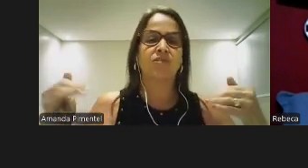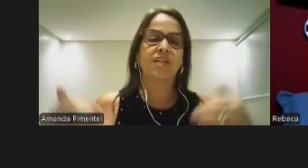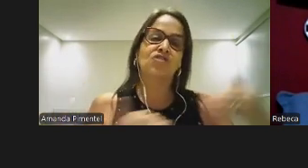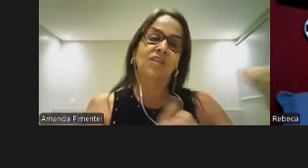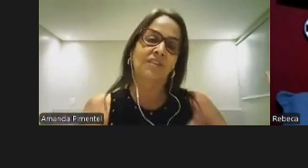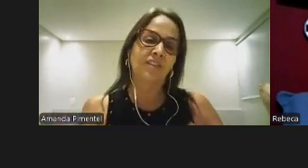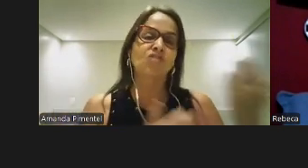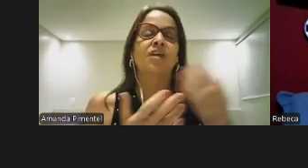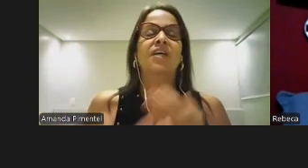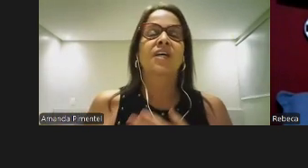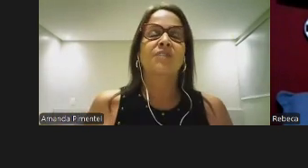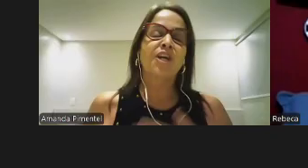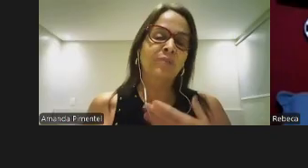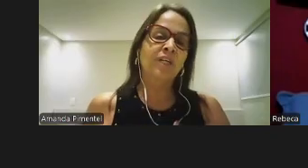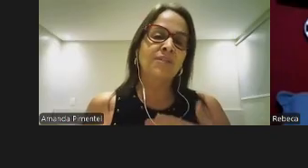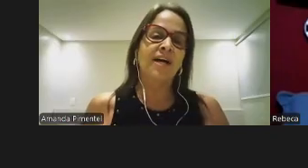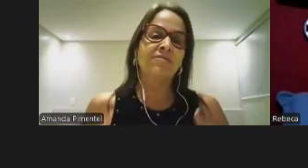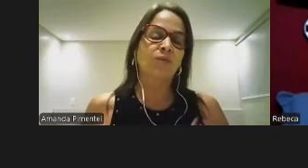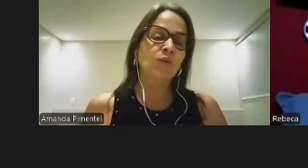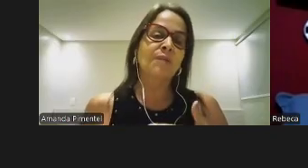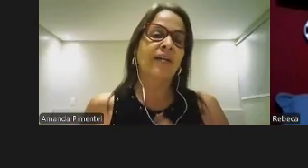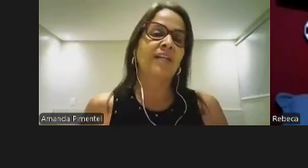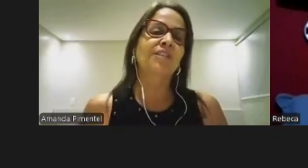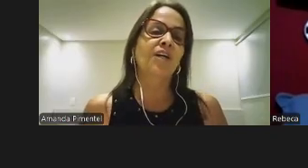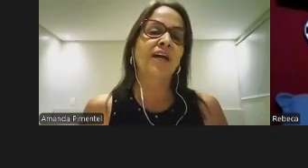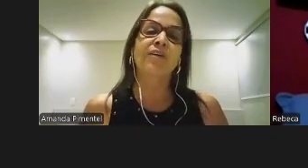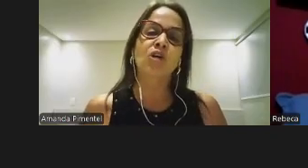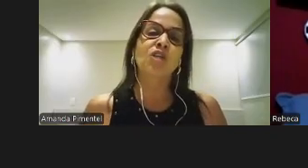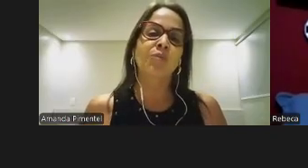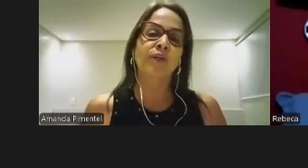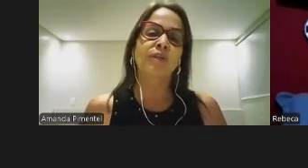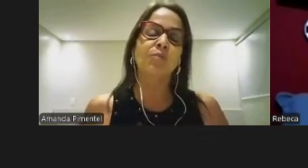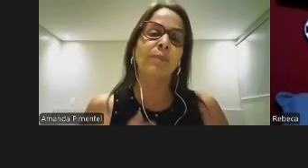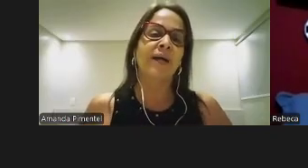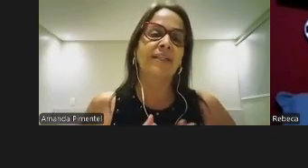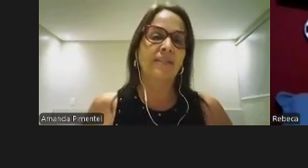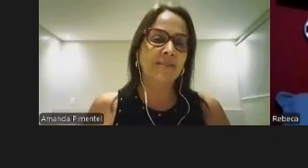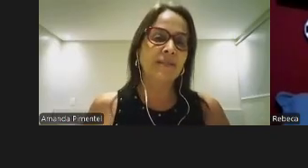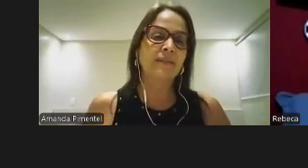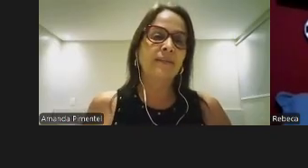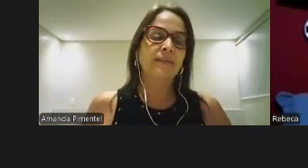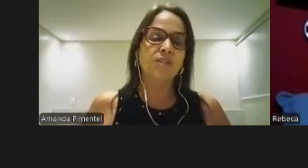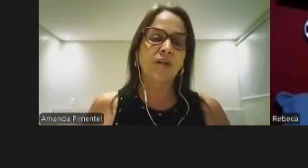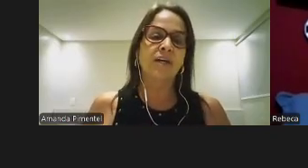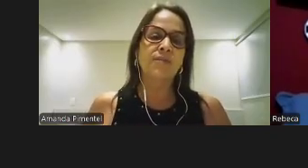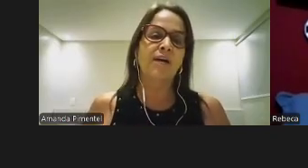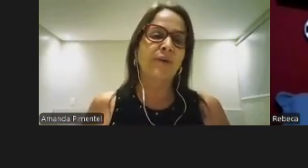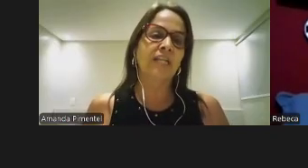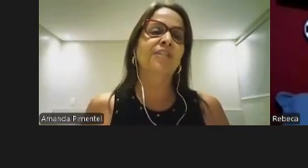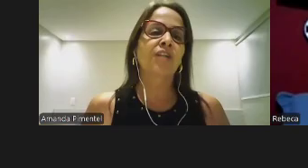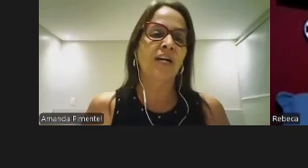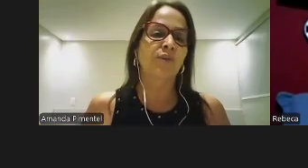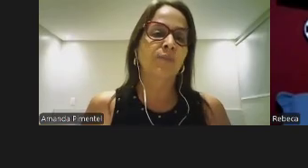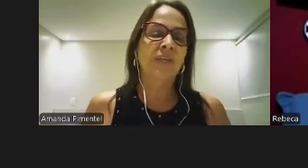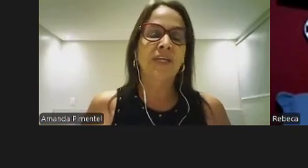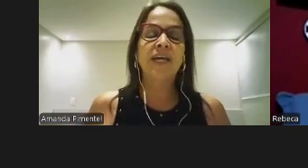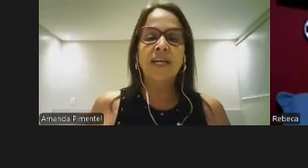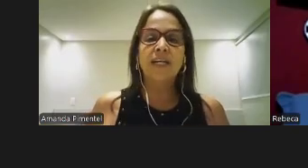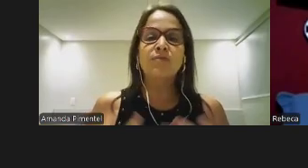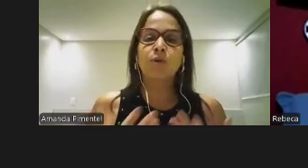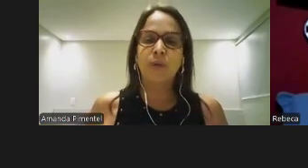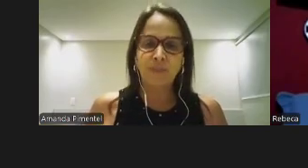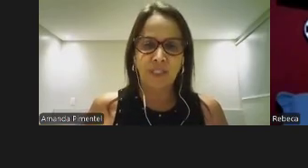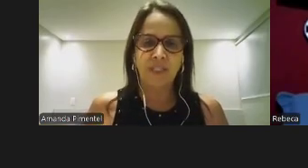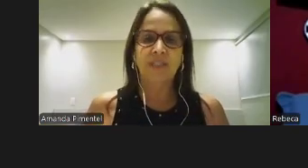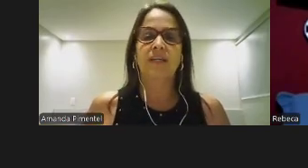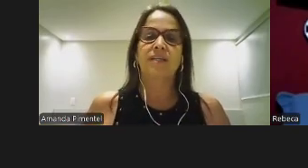separados, mas desde antes, minha mãe usa aparelho intraoral e gosta muito. Então, meu pai disse que só quer usar aparelho intraoral. E aí